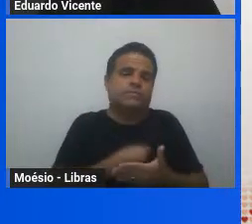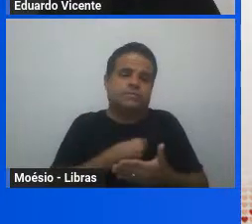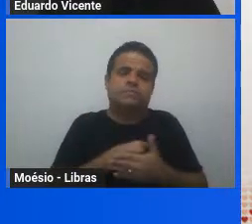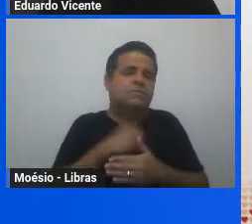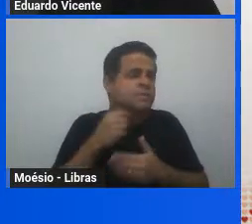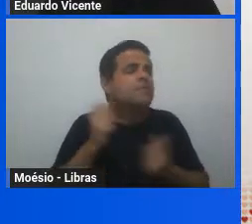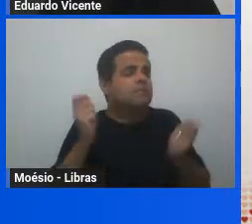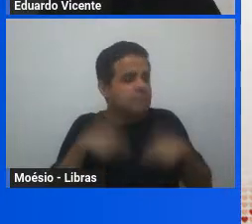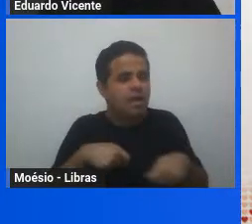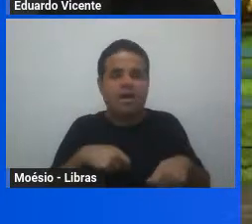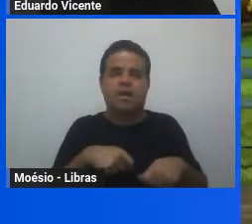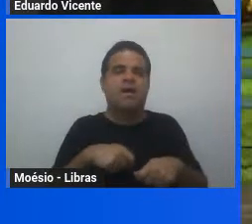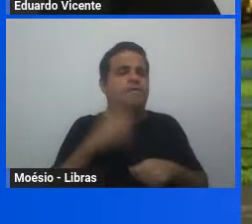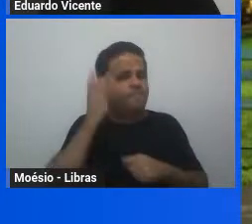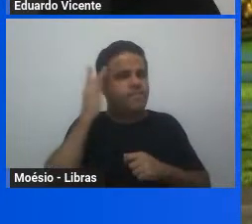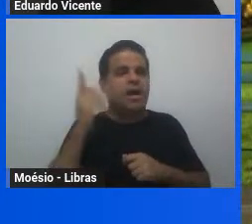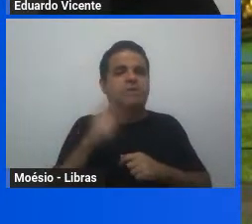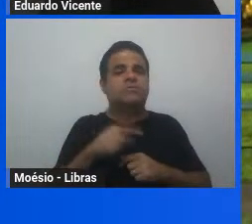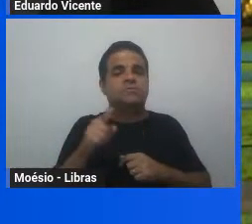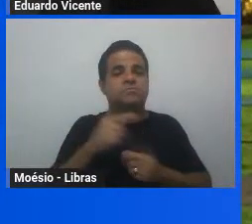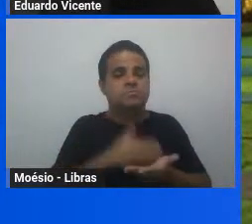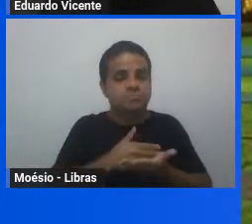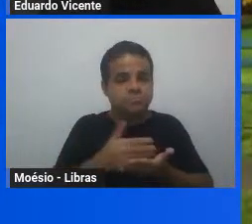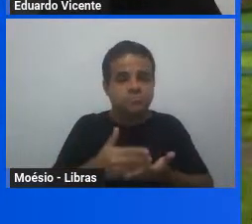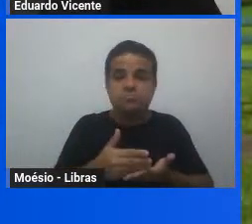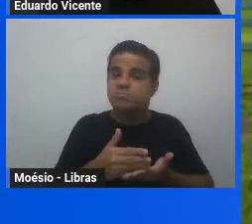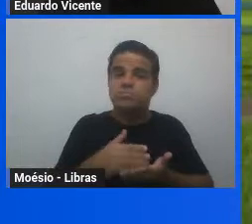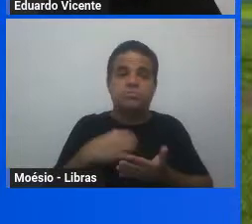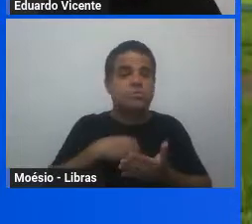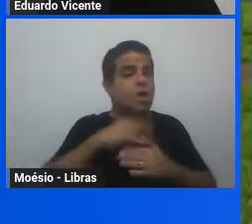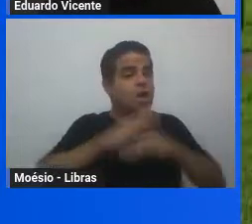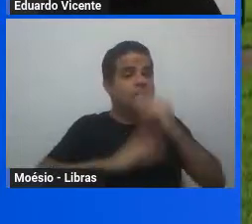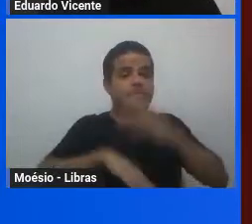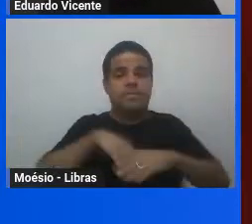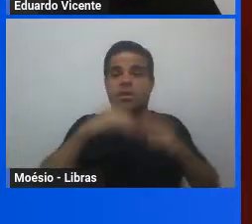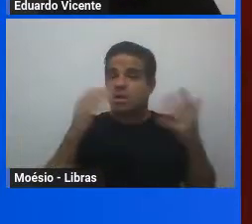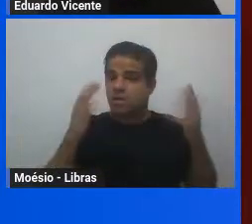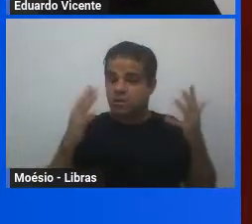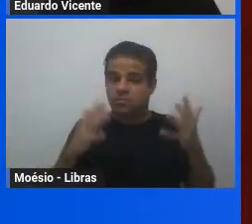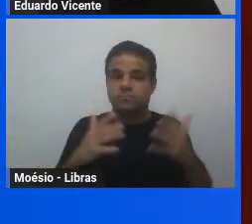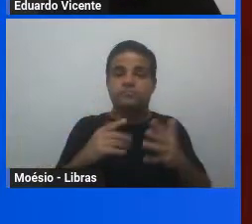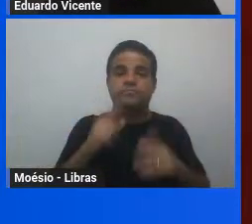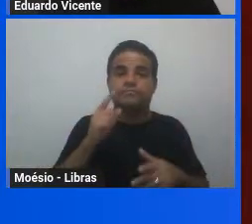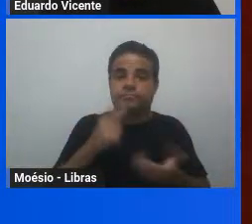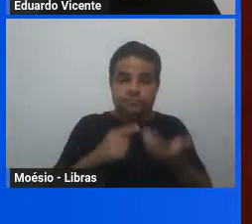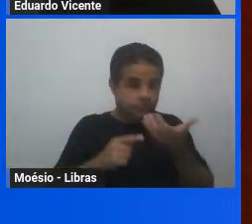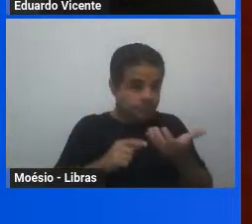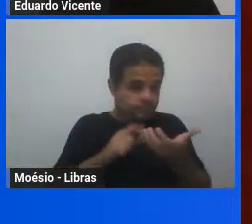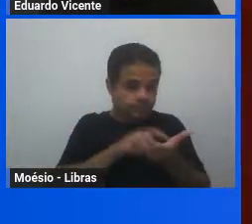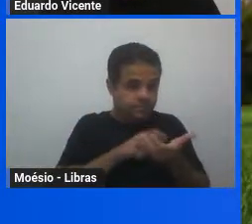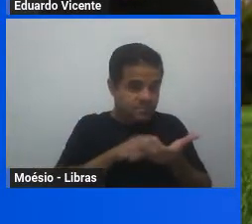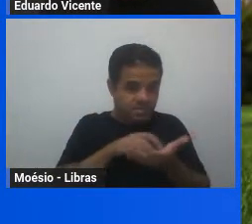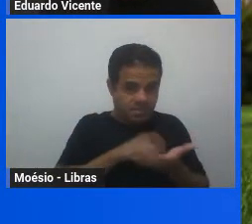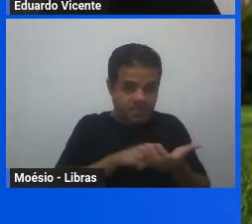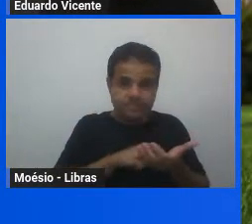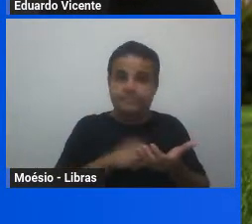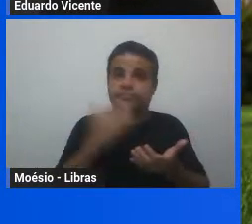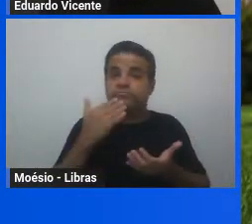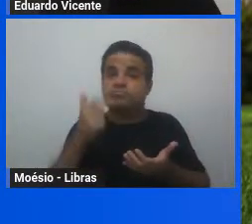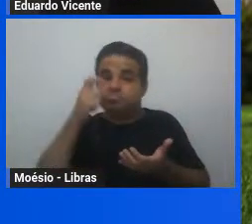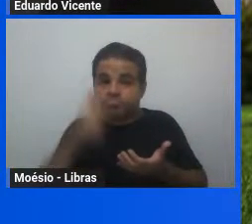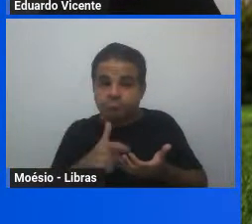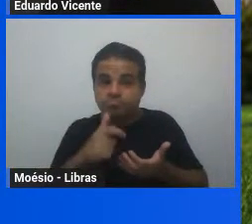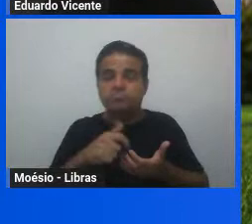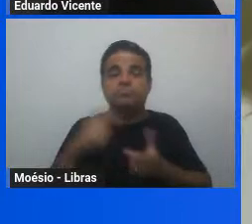imagina. Basta iniciar a RCP somente com as mãos. O primeiro passo é você ligar ou mandar uma pessoa ligar para o número local de emergência.